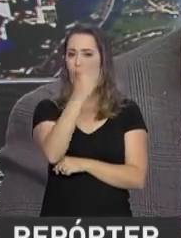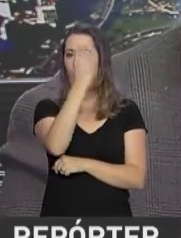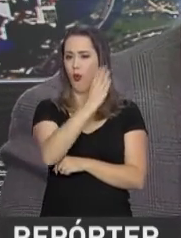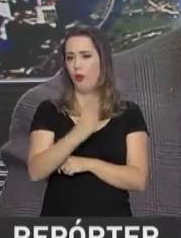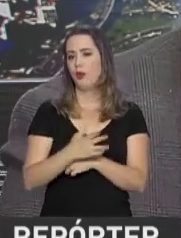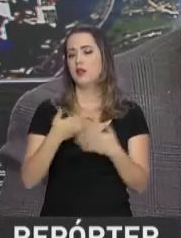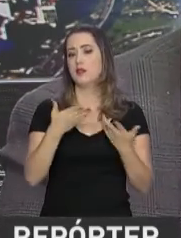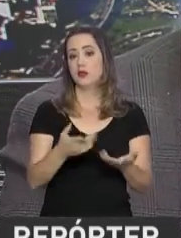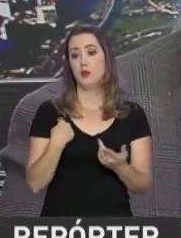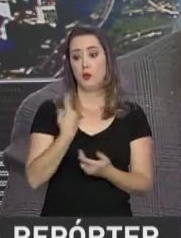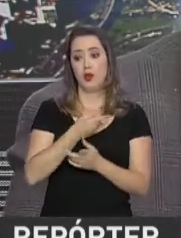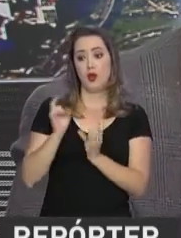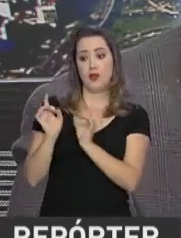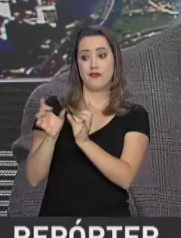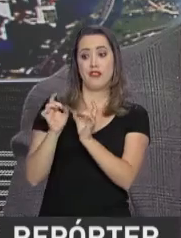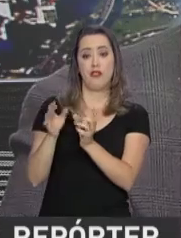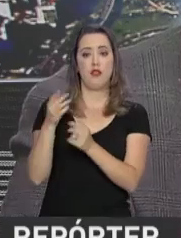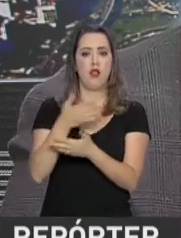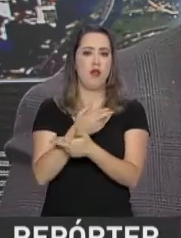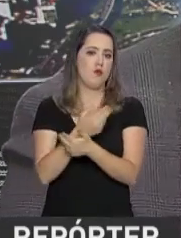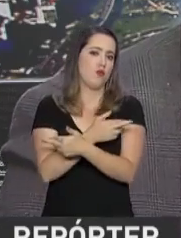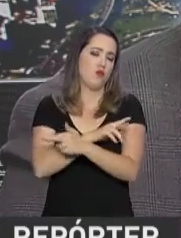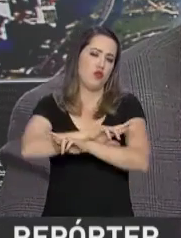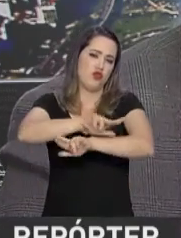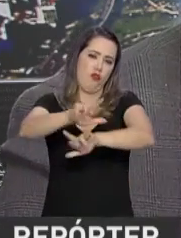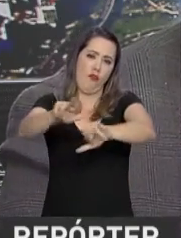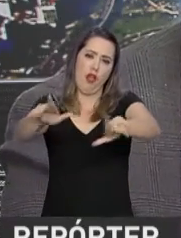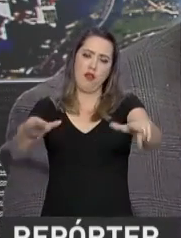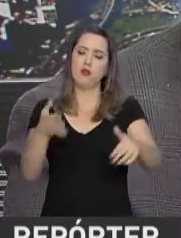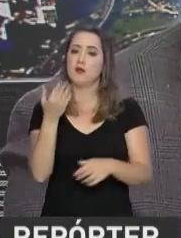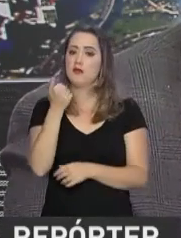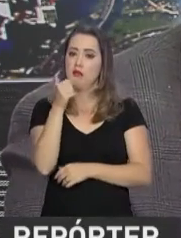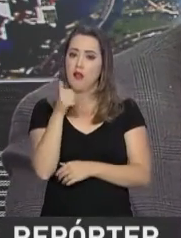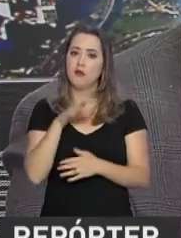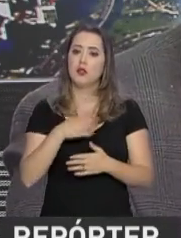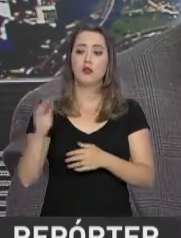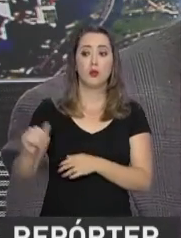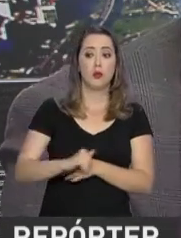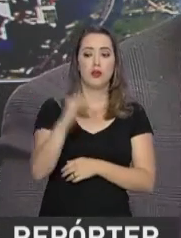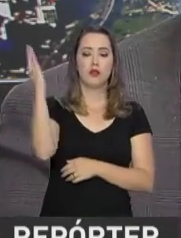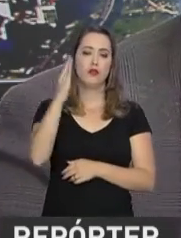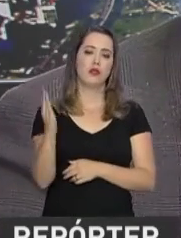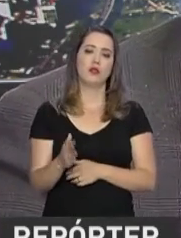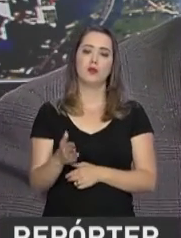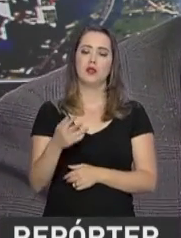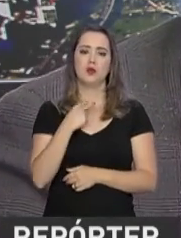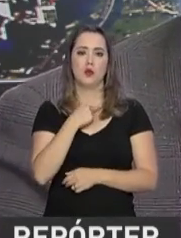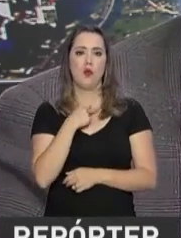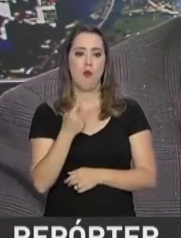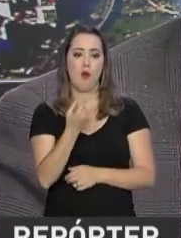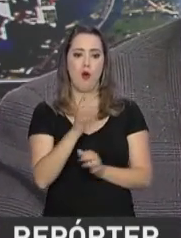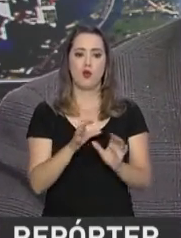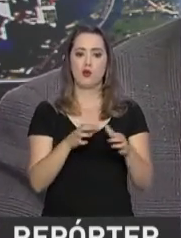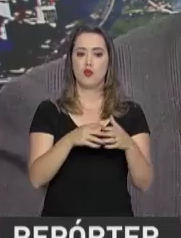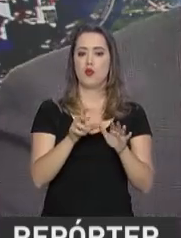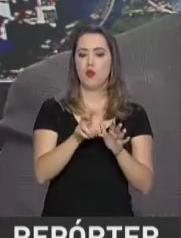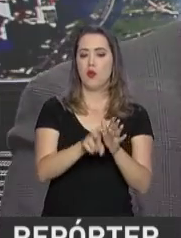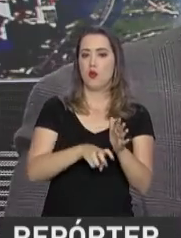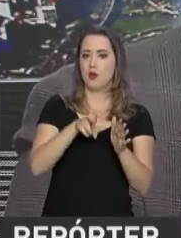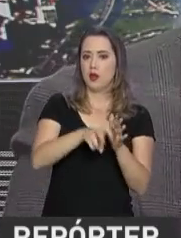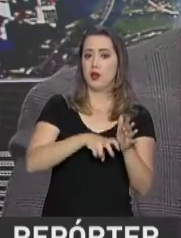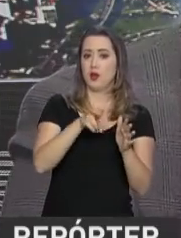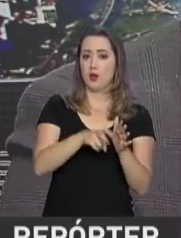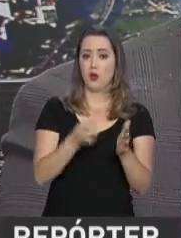exportador de alimentos e não é possível que o setor produtivo brasileiro pague a conta pelo desmatamento que